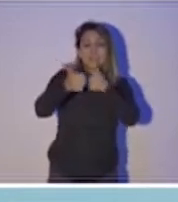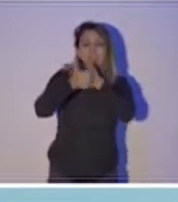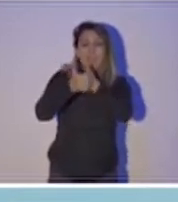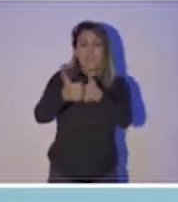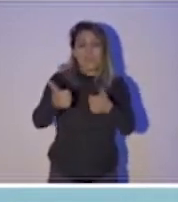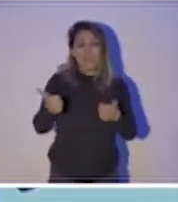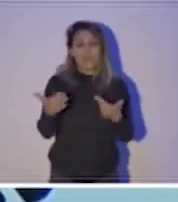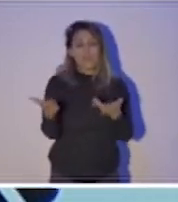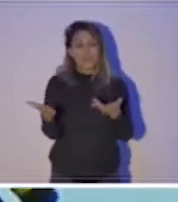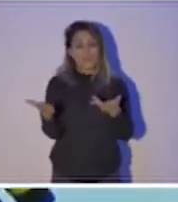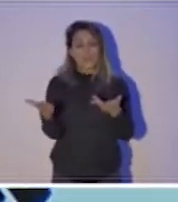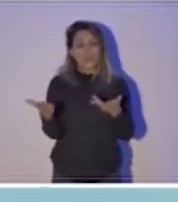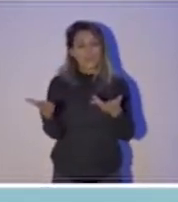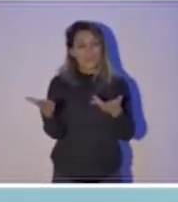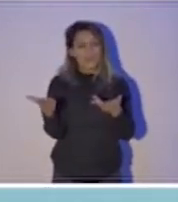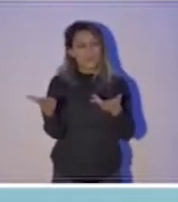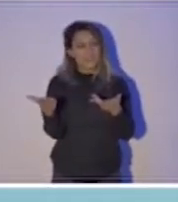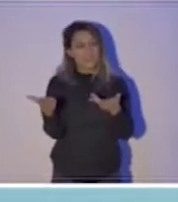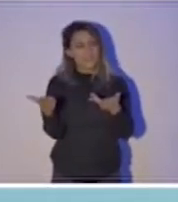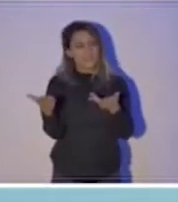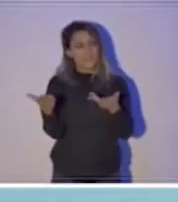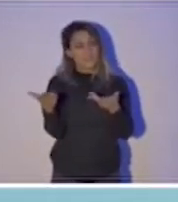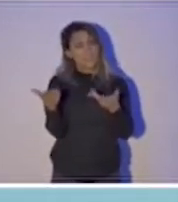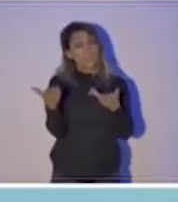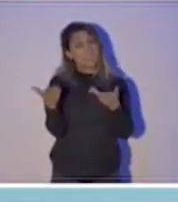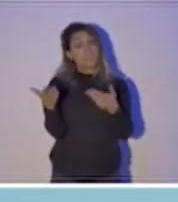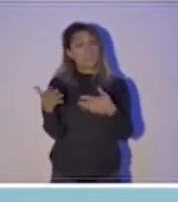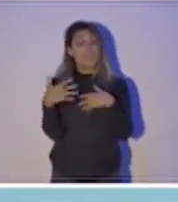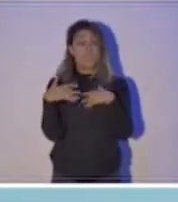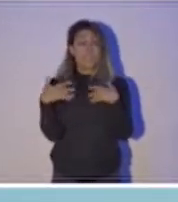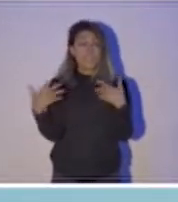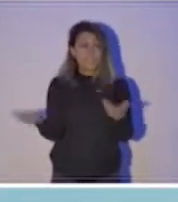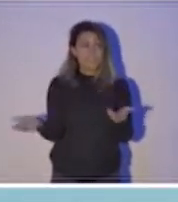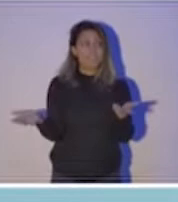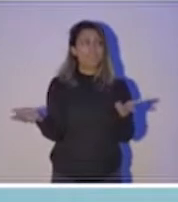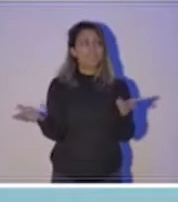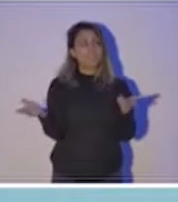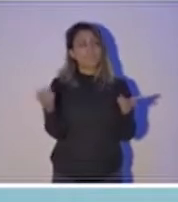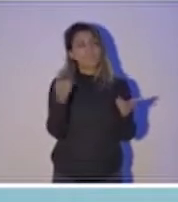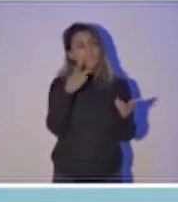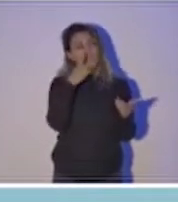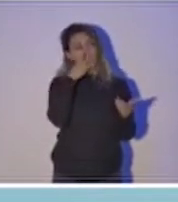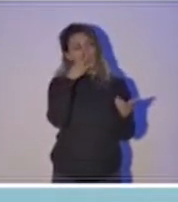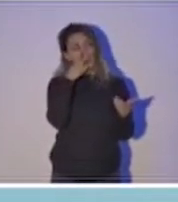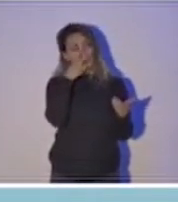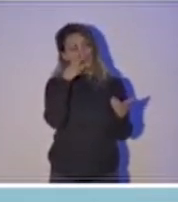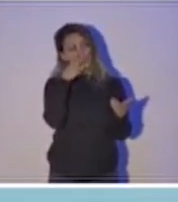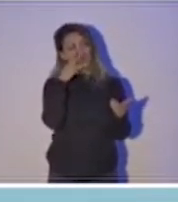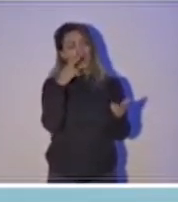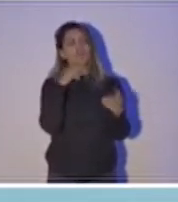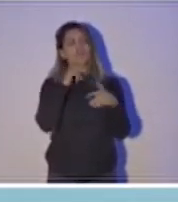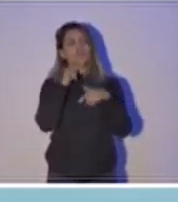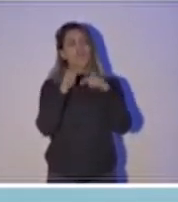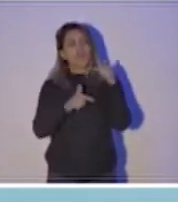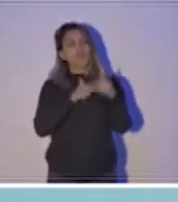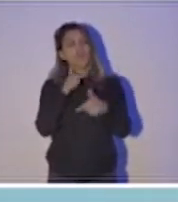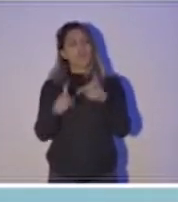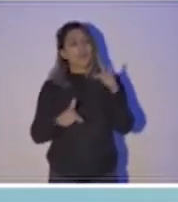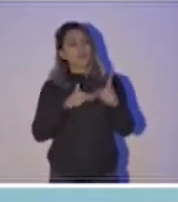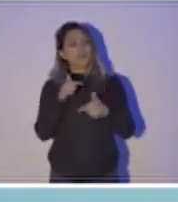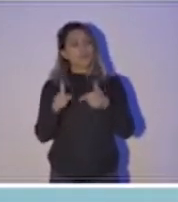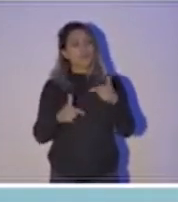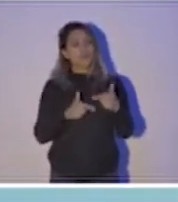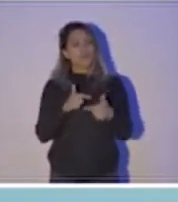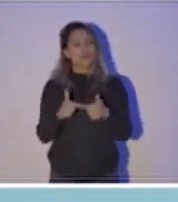como deve ser. Então, eu acho que um pouco desse trabalho passa